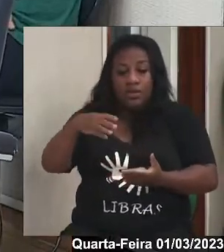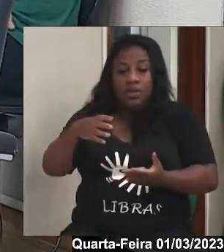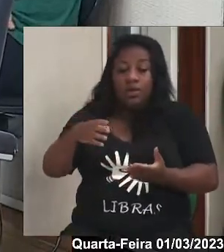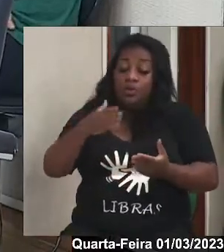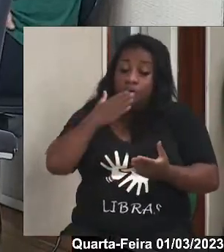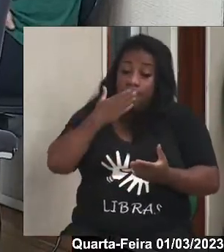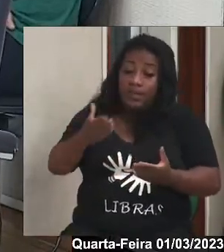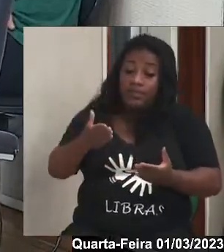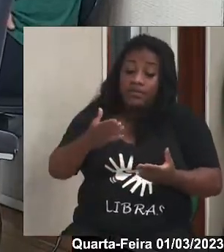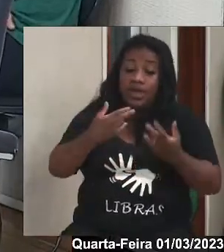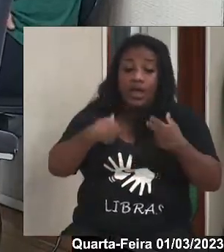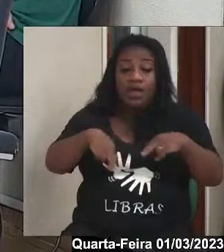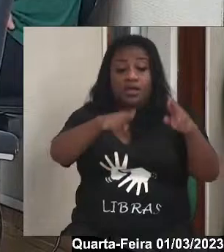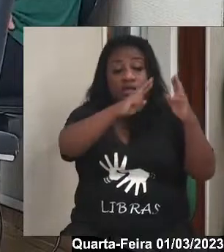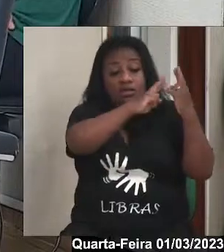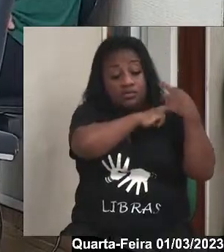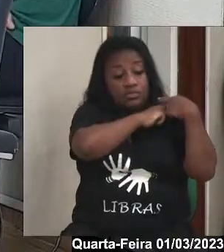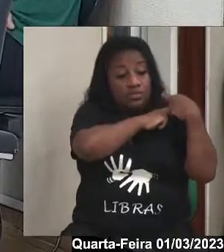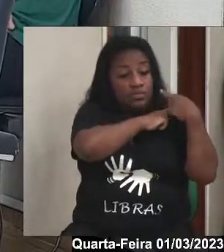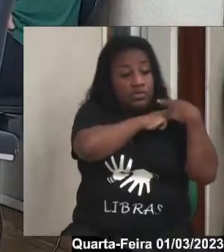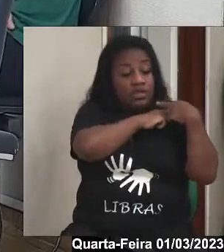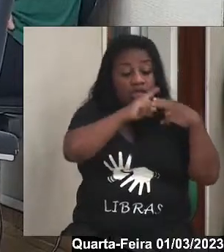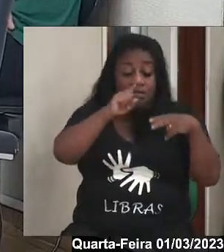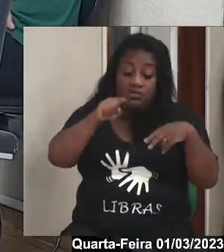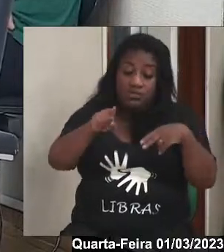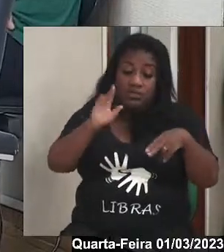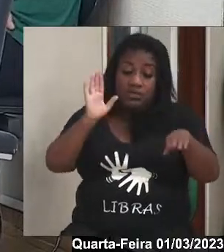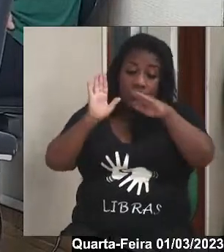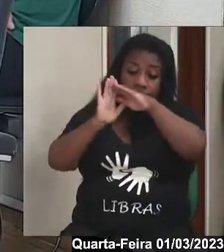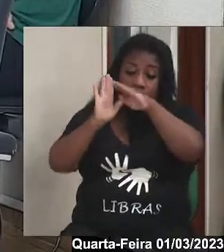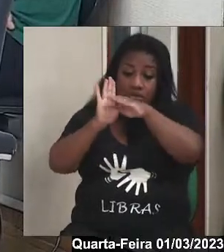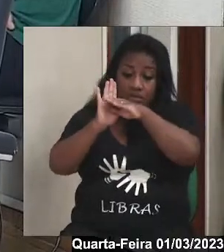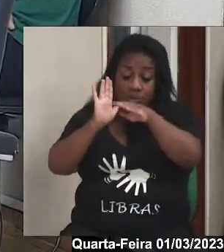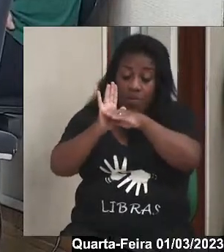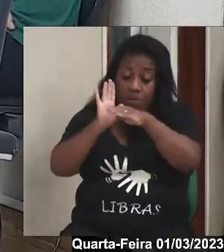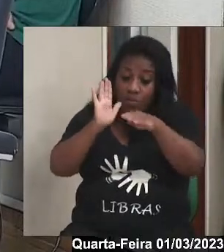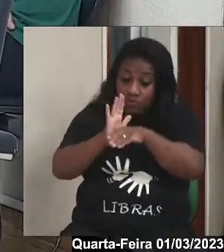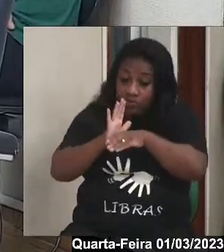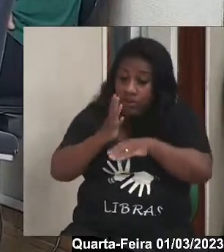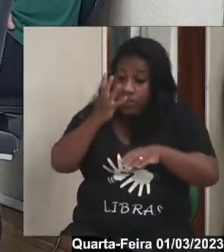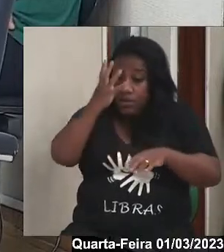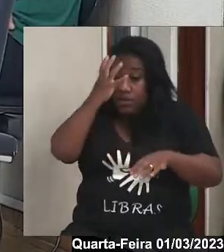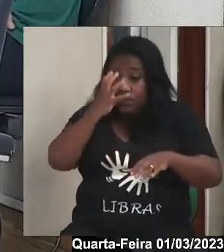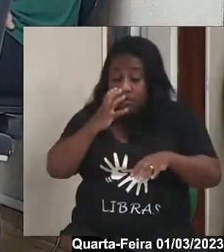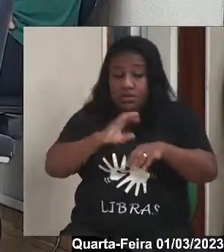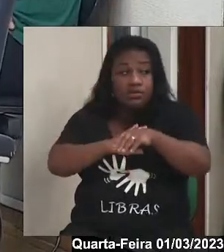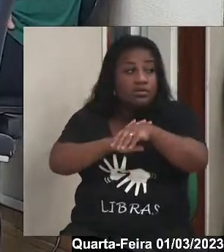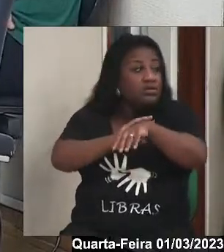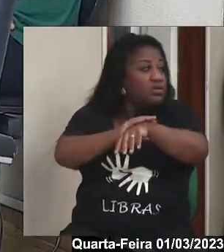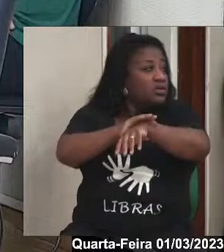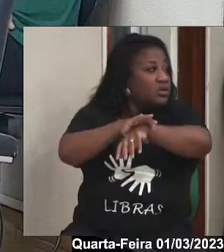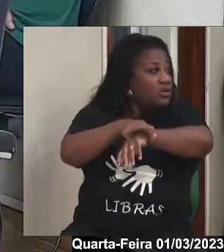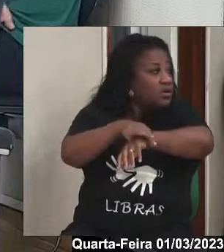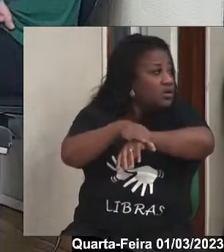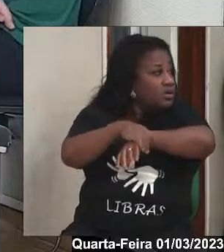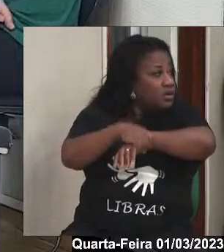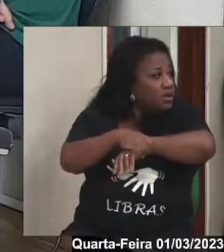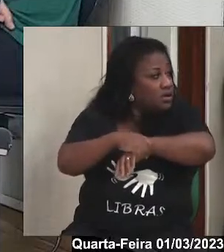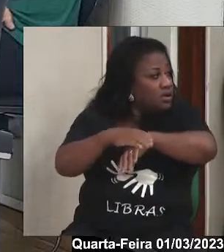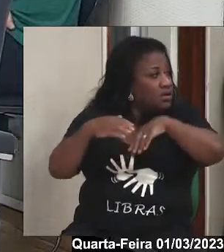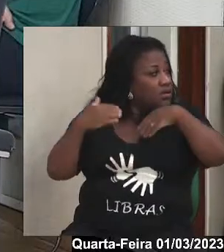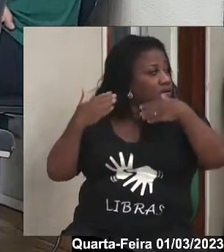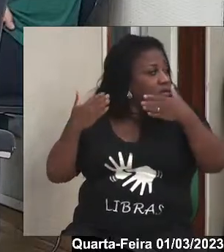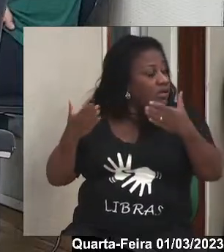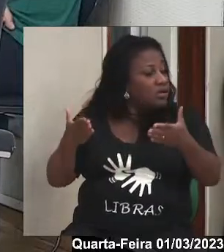é responsabilidade. Então, se semana que vem o senhor vir com um projeto sério de segurança pública, com embasamento, aí eu vou